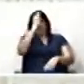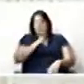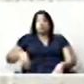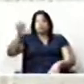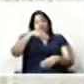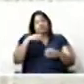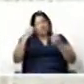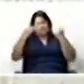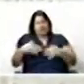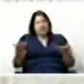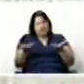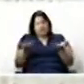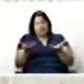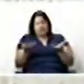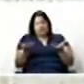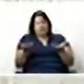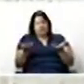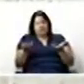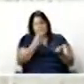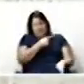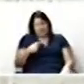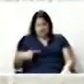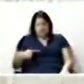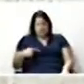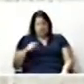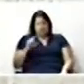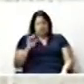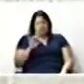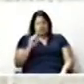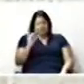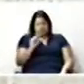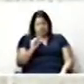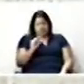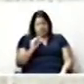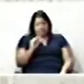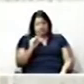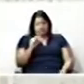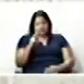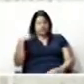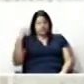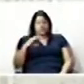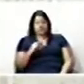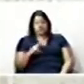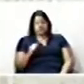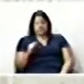Era isso que eu queria dizer, senhor presidente. Me permite só uma reflexão? Parte. Pois não, vereador Covas. Bem